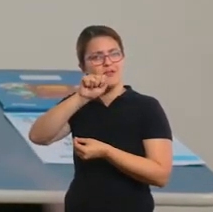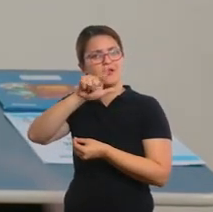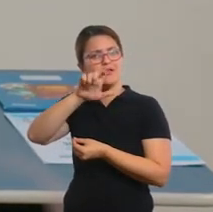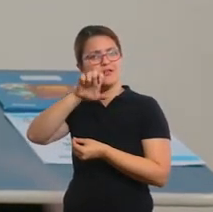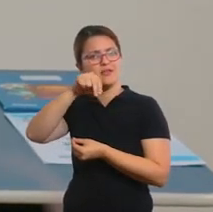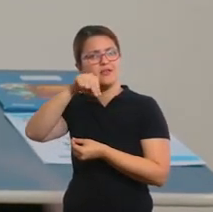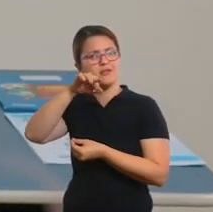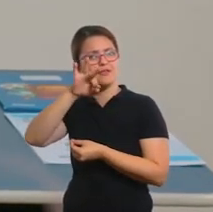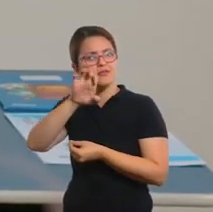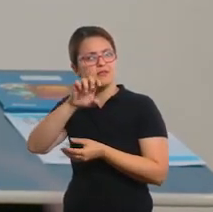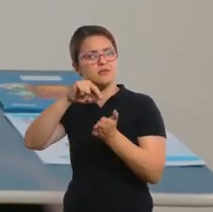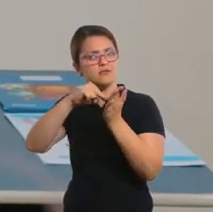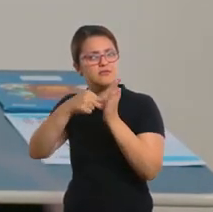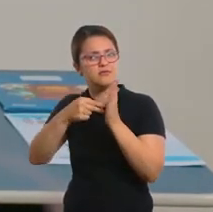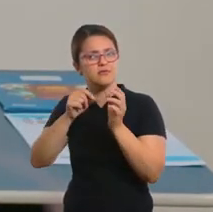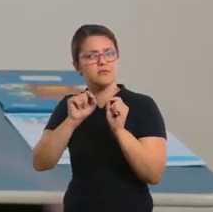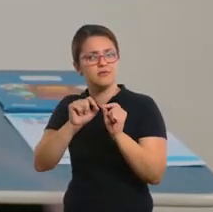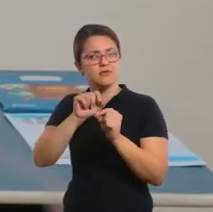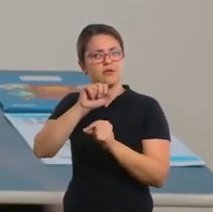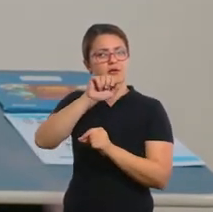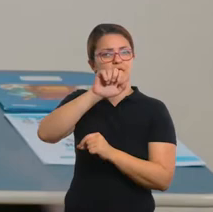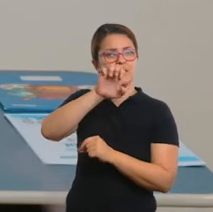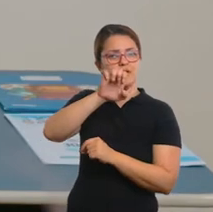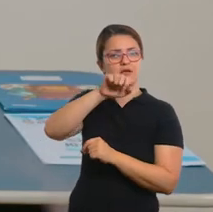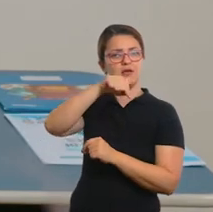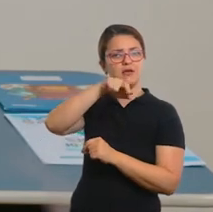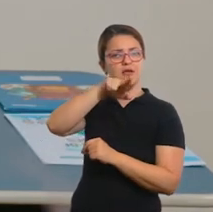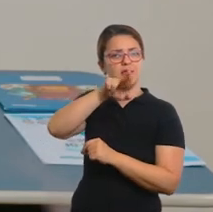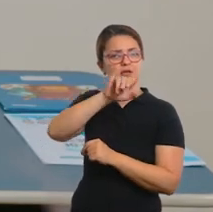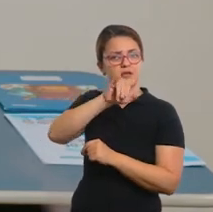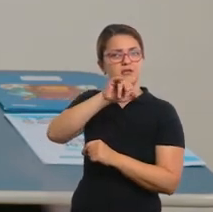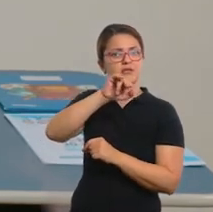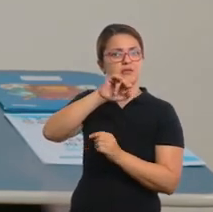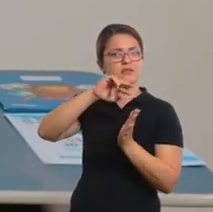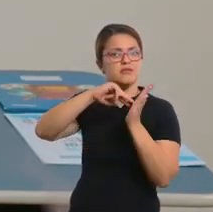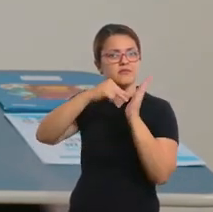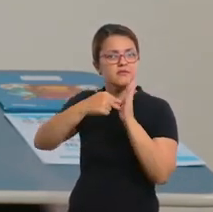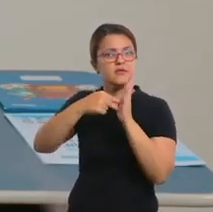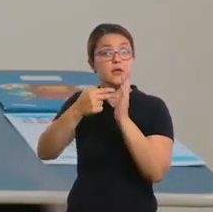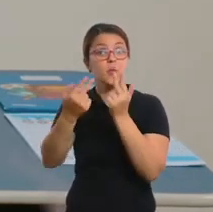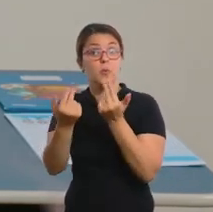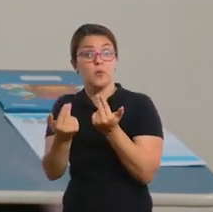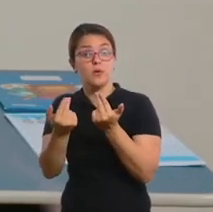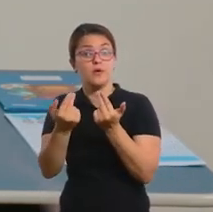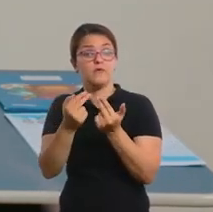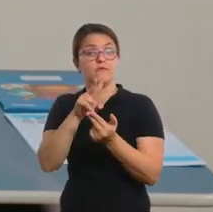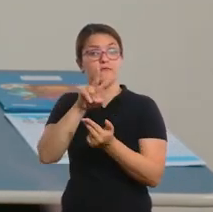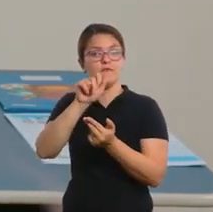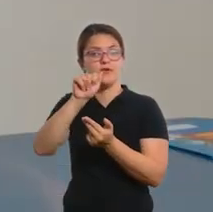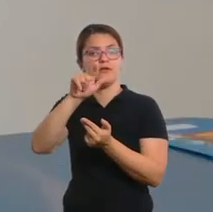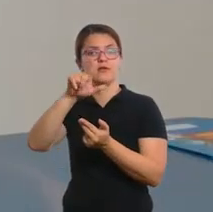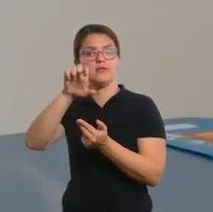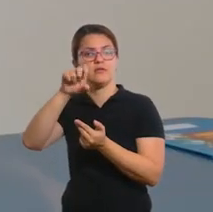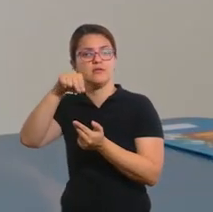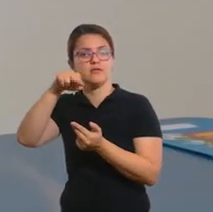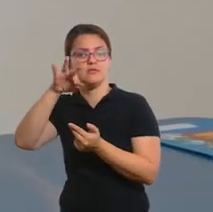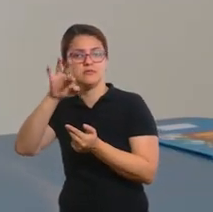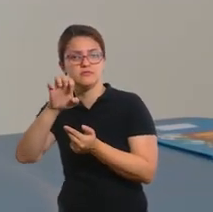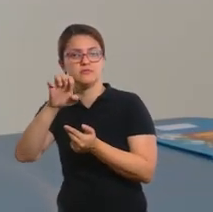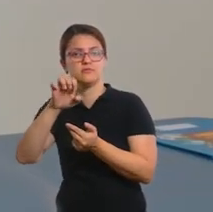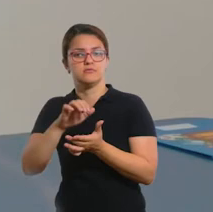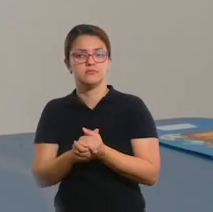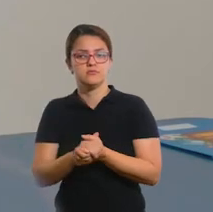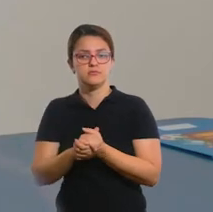significa equivalente? O EQ significa igual e valente valor. Ou seja,